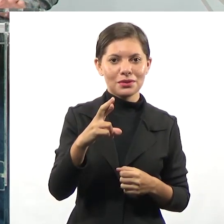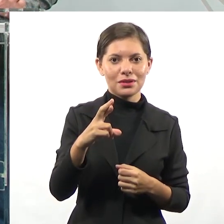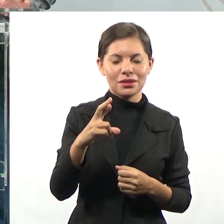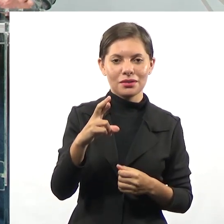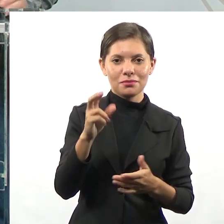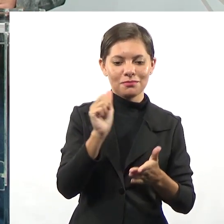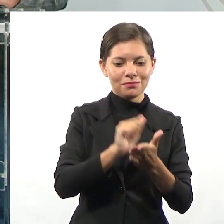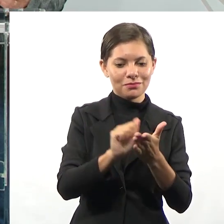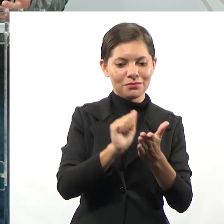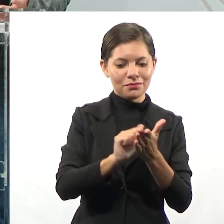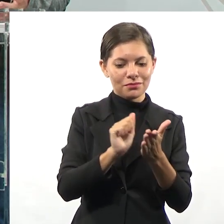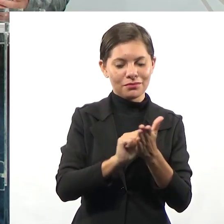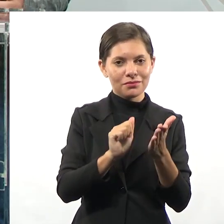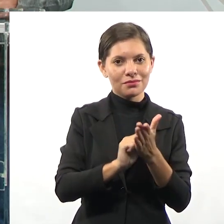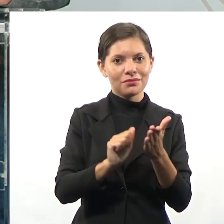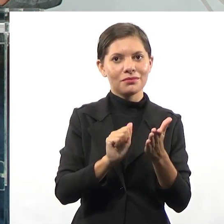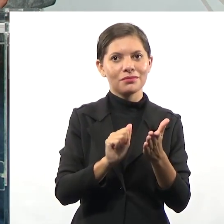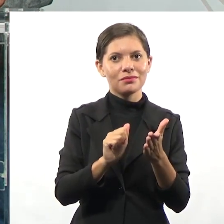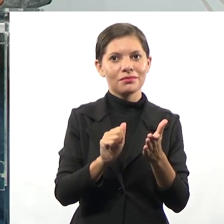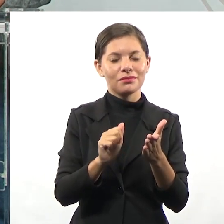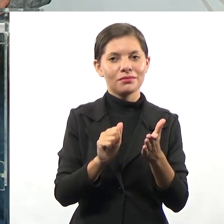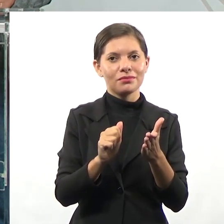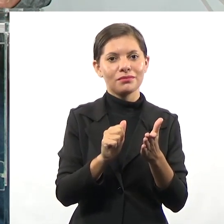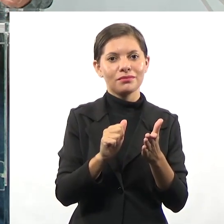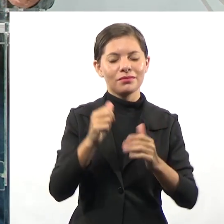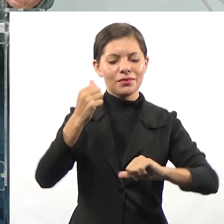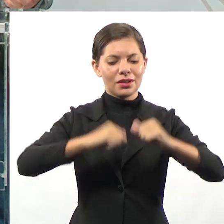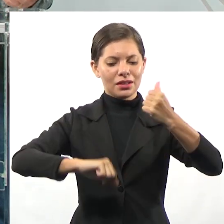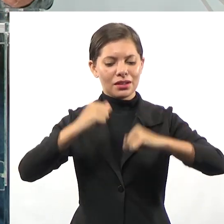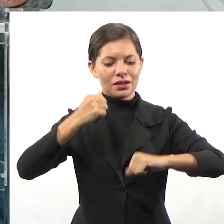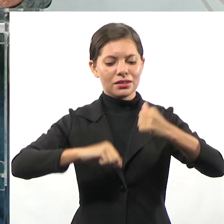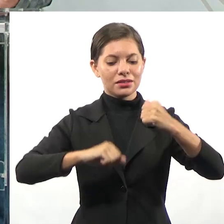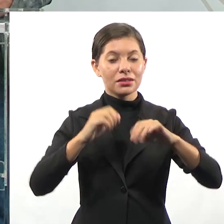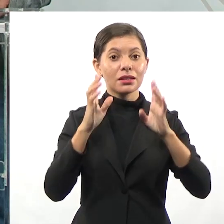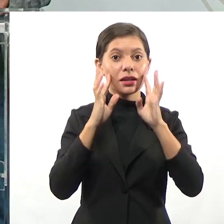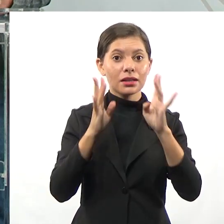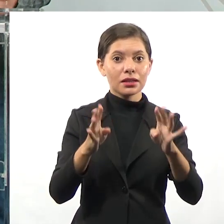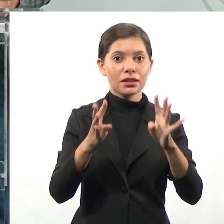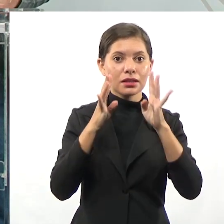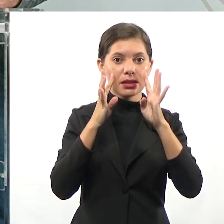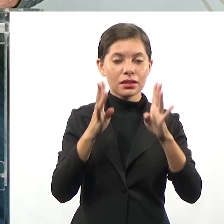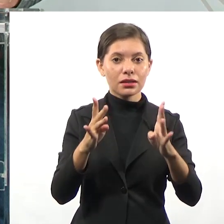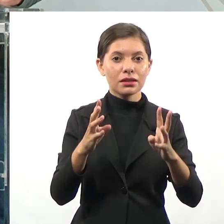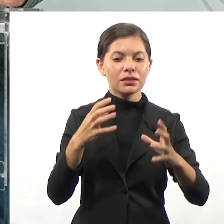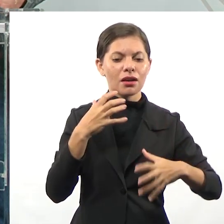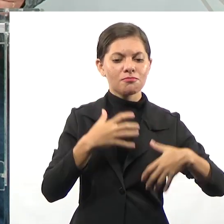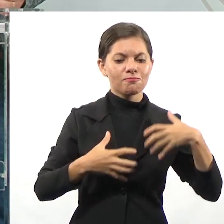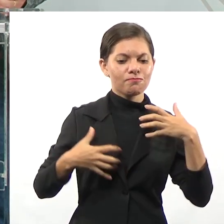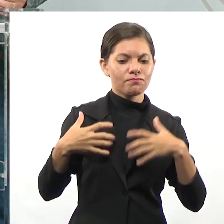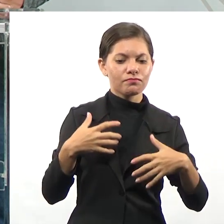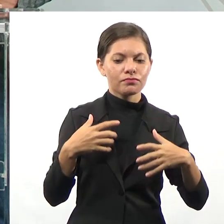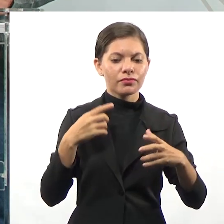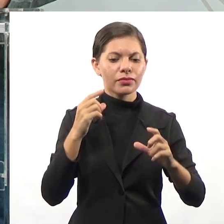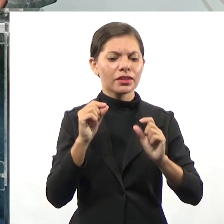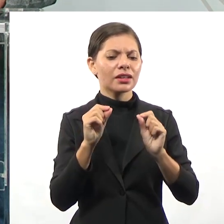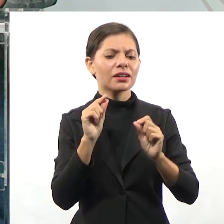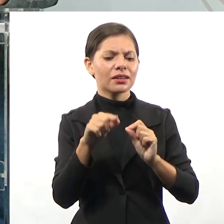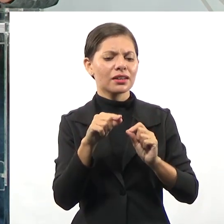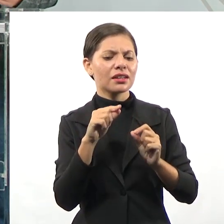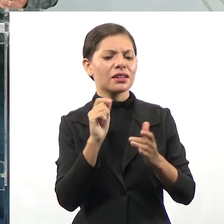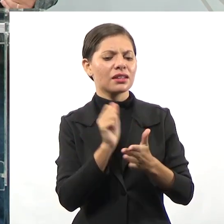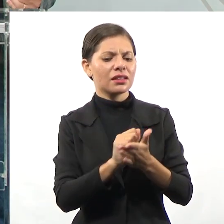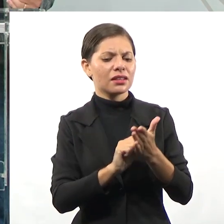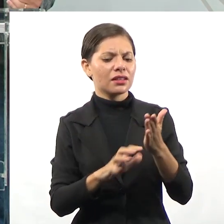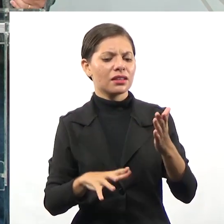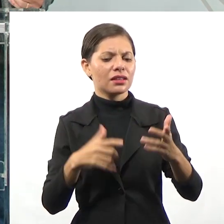prova. Quando uma prova é virtual, a prova à distância. Então, a gente precisa estar atento a enxergar nuances de que